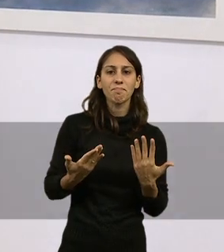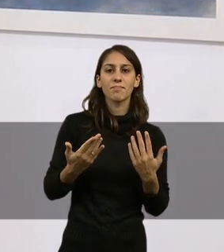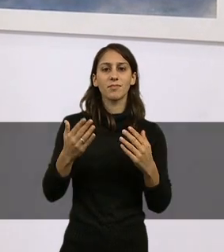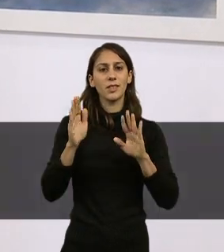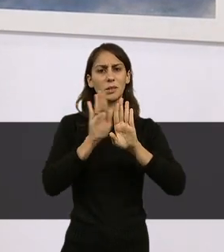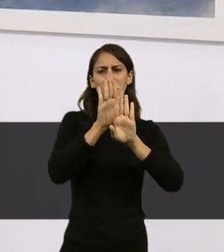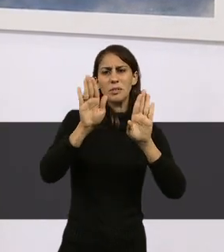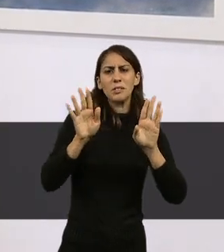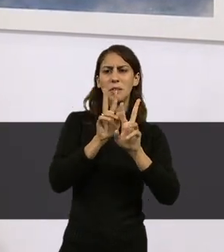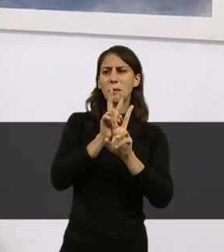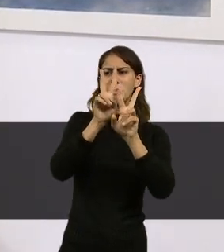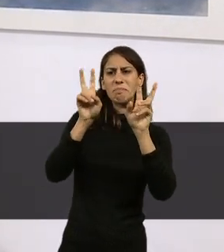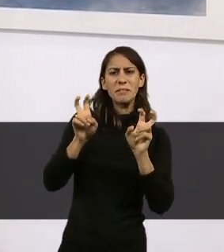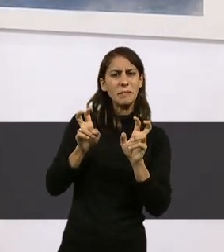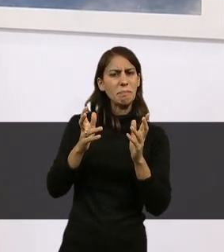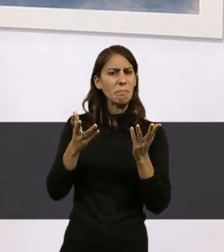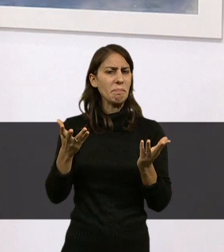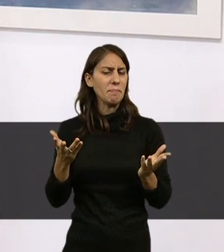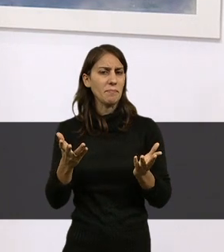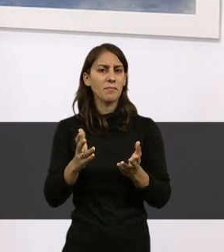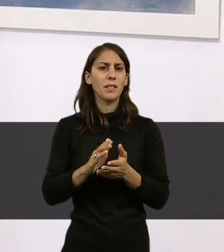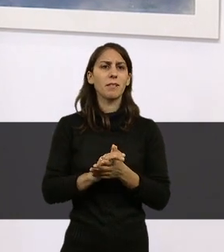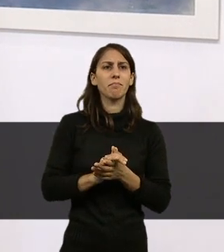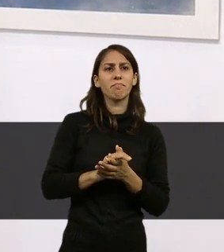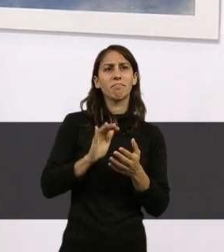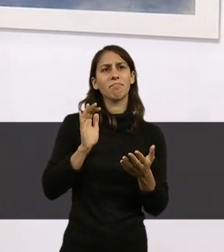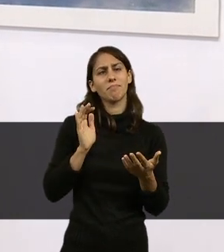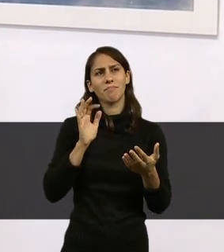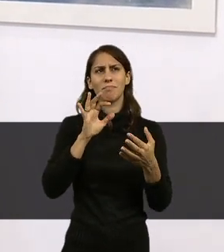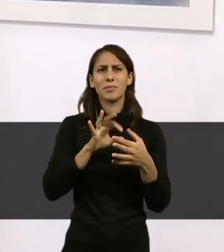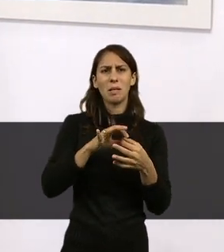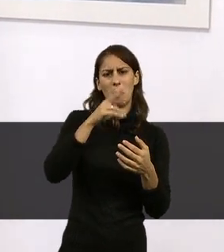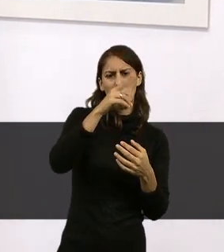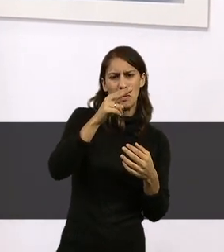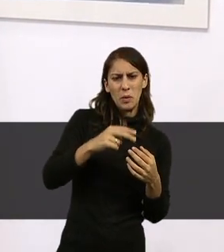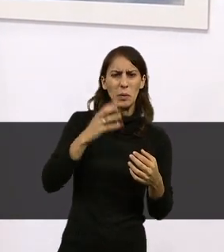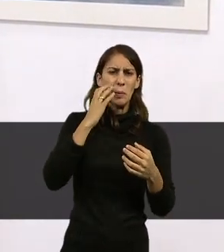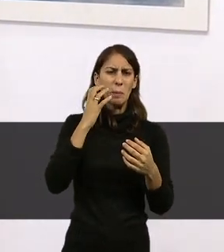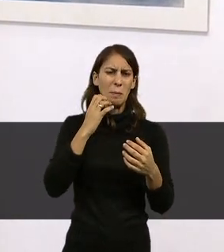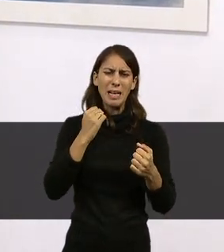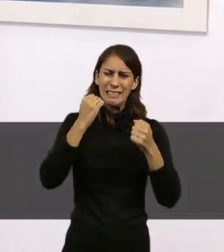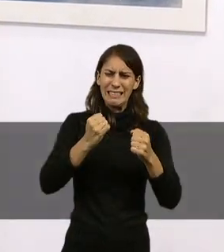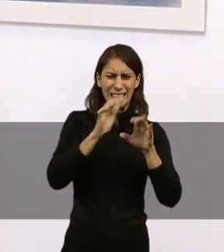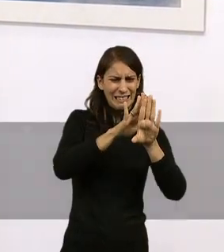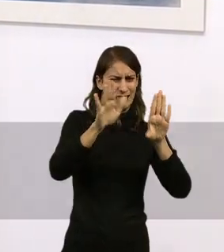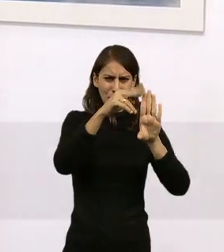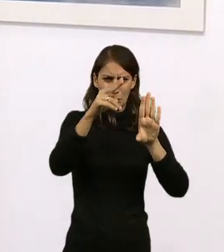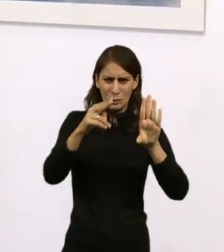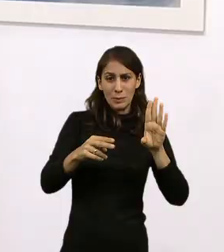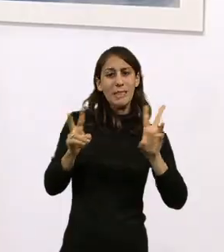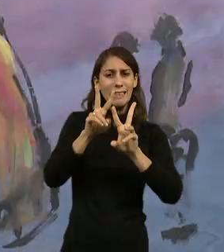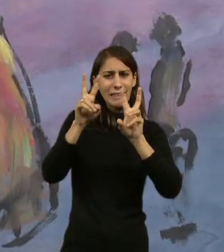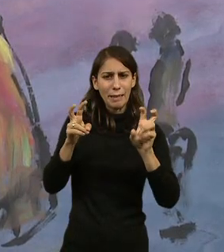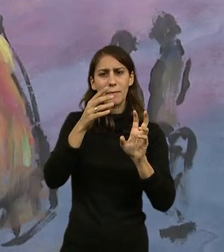Trata-se de uma exposição de pintura acrílico que tem um mote, e o mote é o